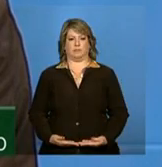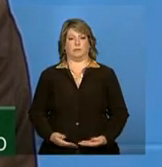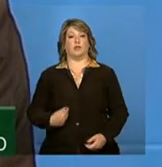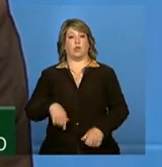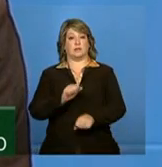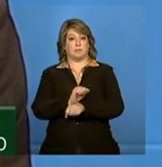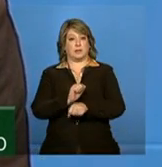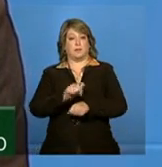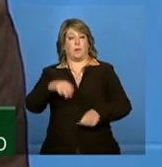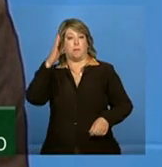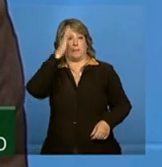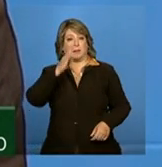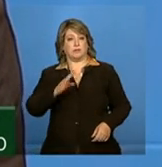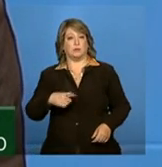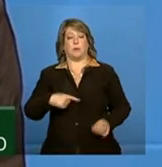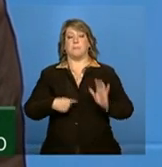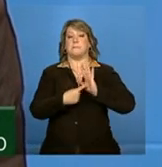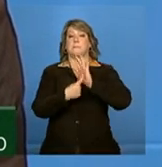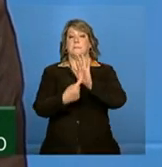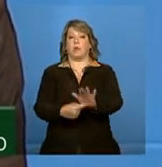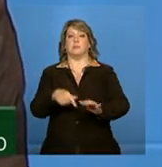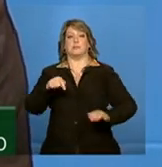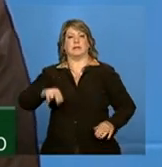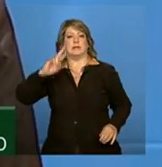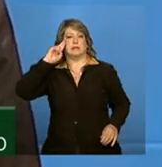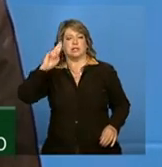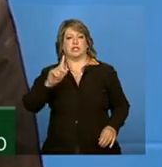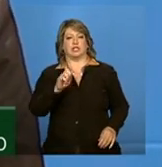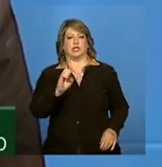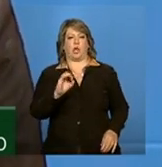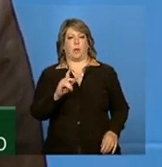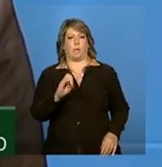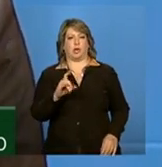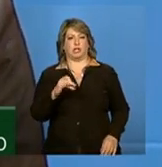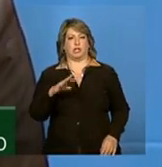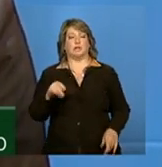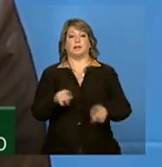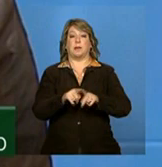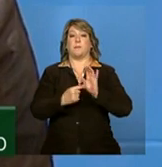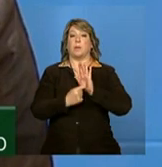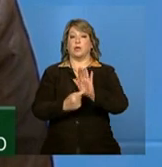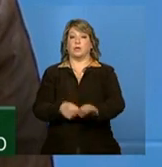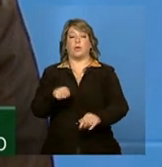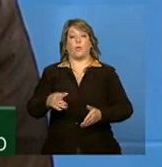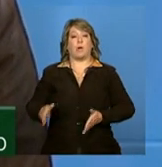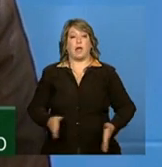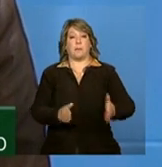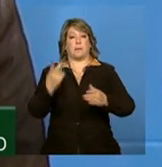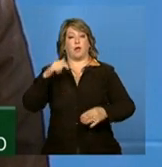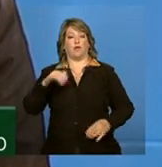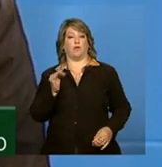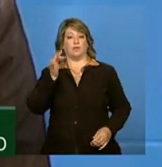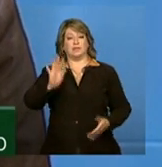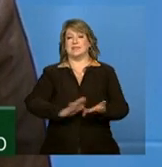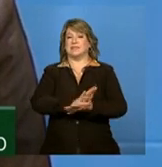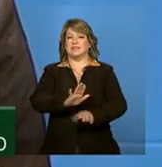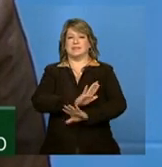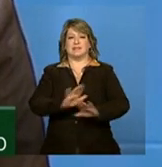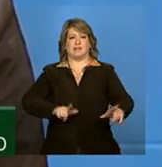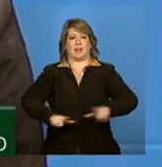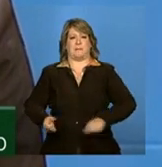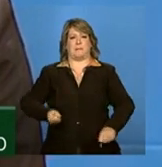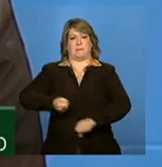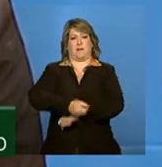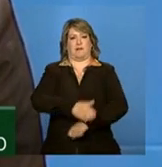e irá também demonstrar o caminho para o futuro sem trabalho infantil, sempre em colaboração com